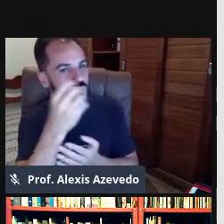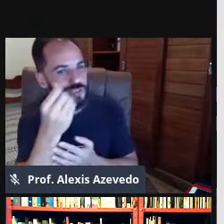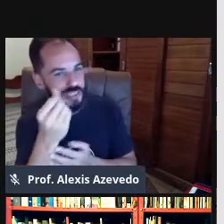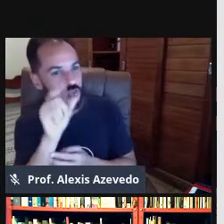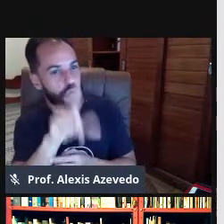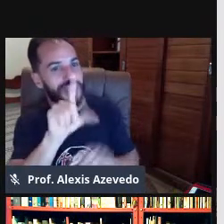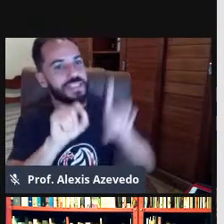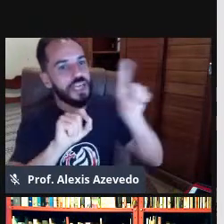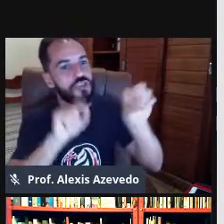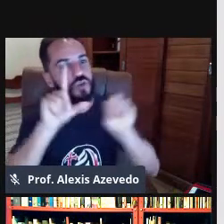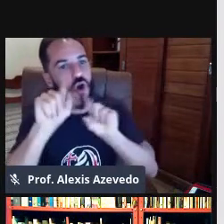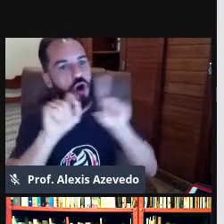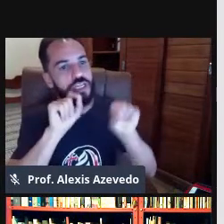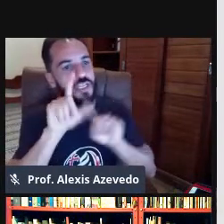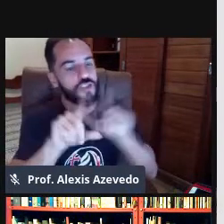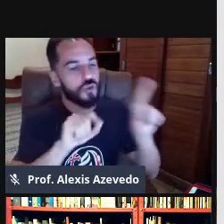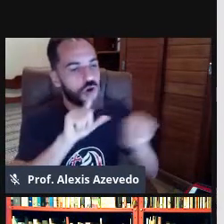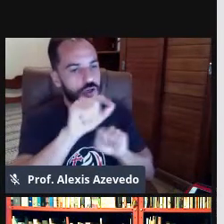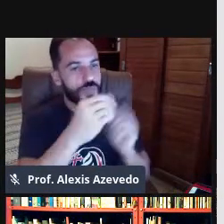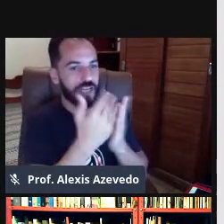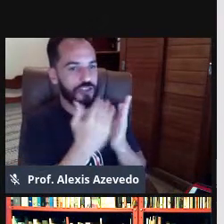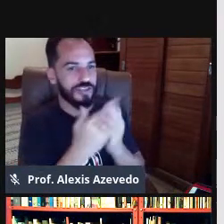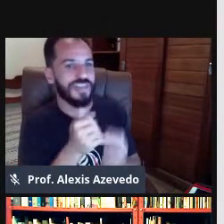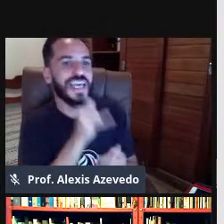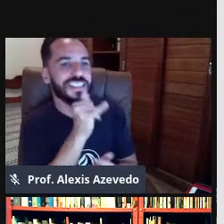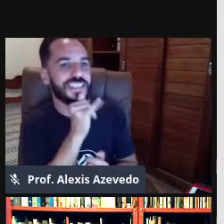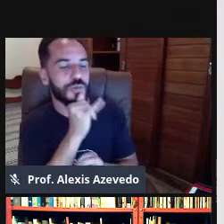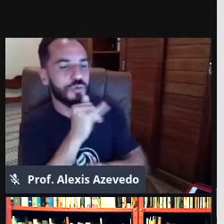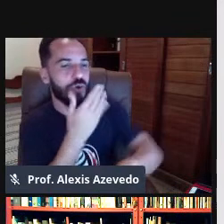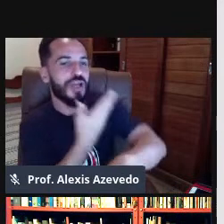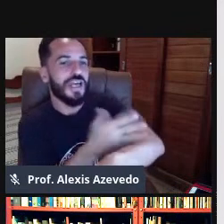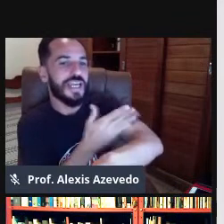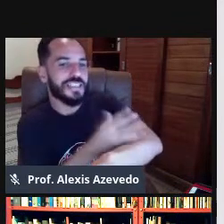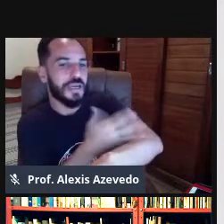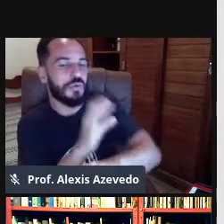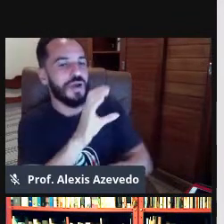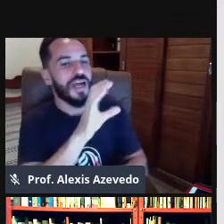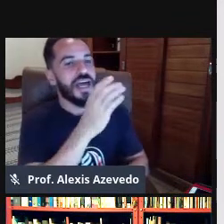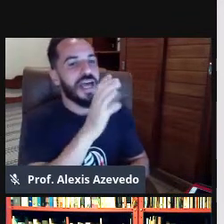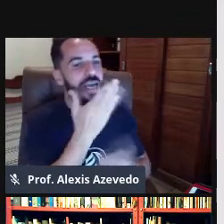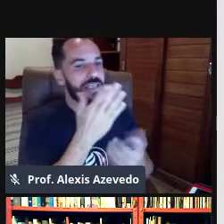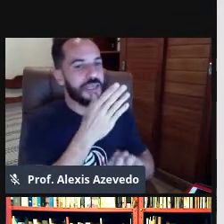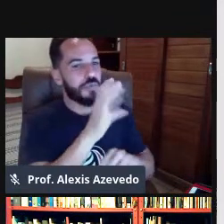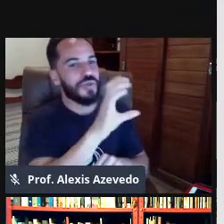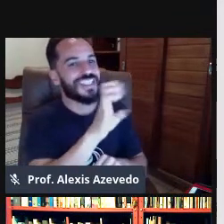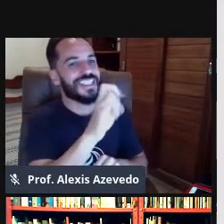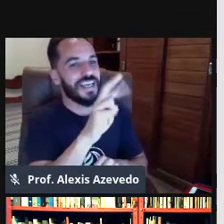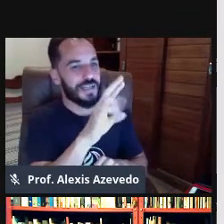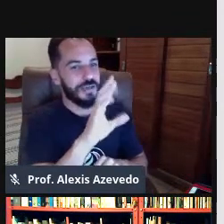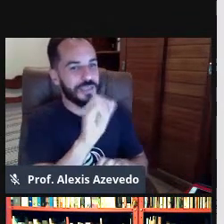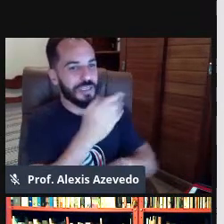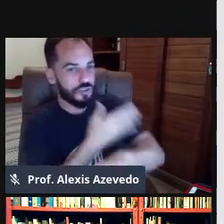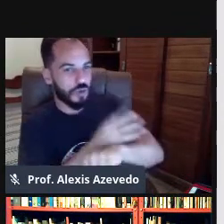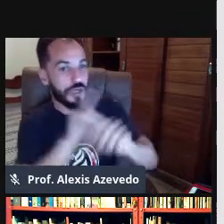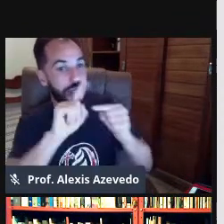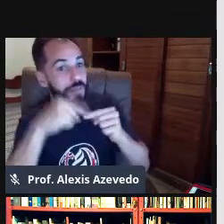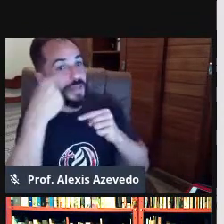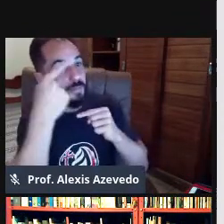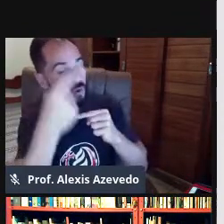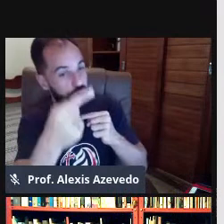uma delas, uma das 4, né, para você fazer a habilitação no sétimo e